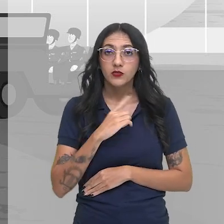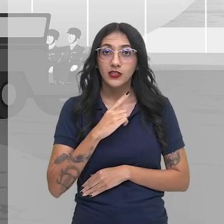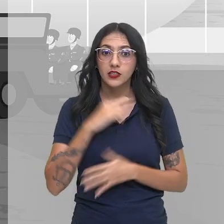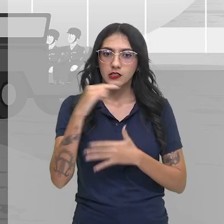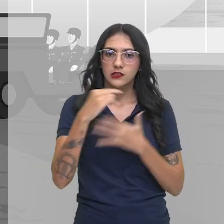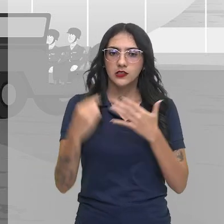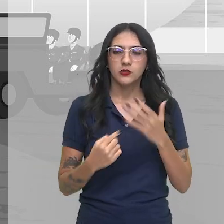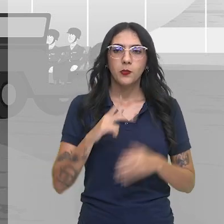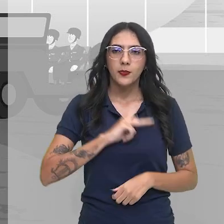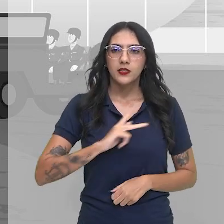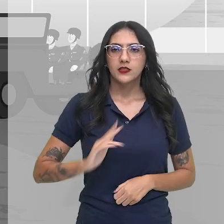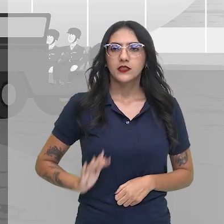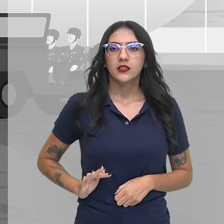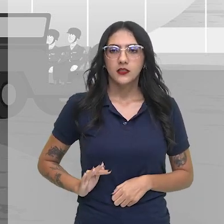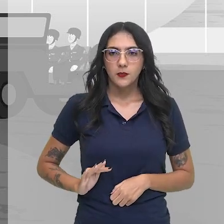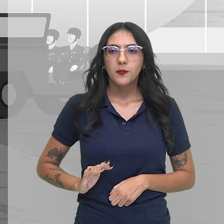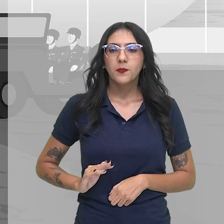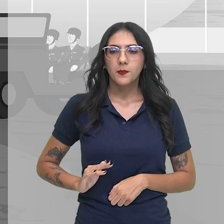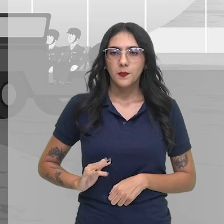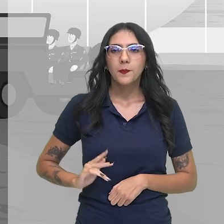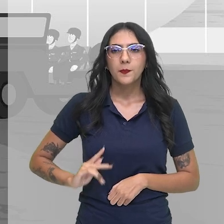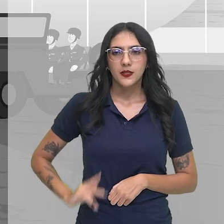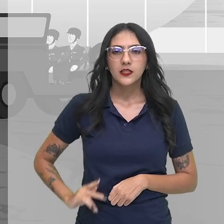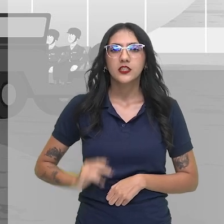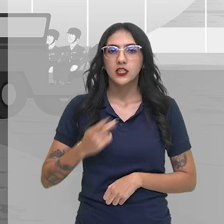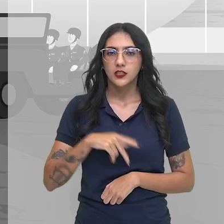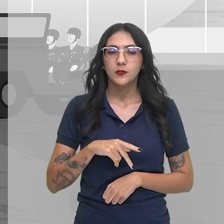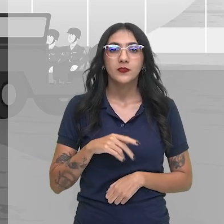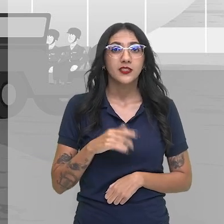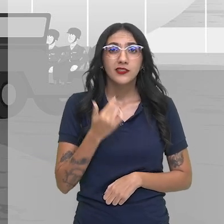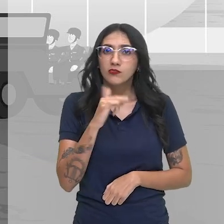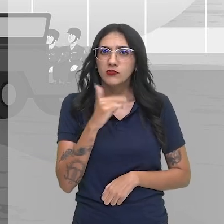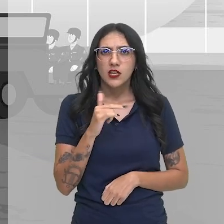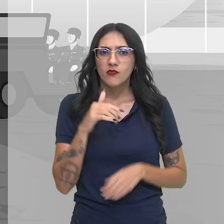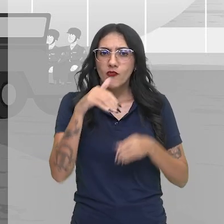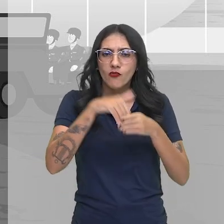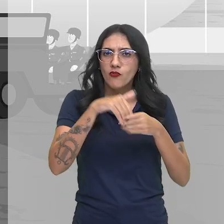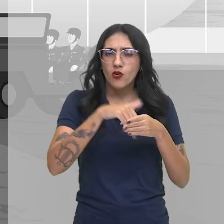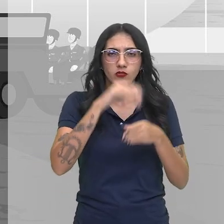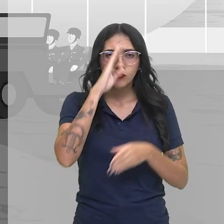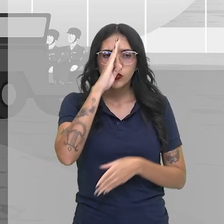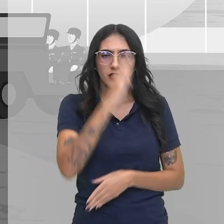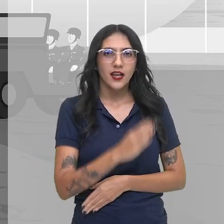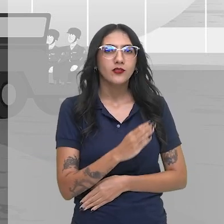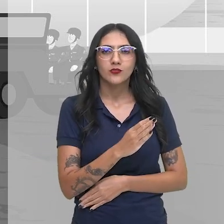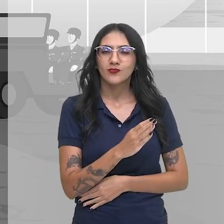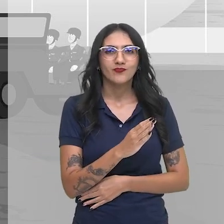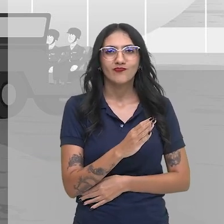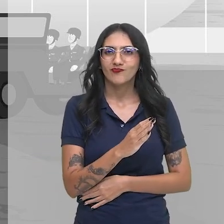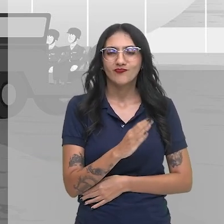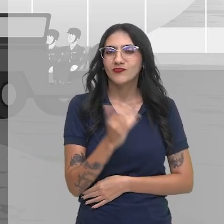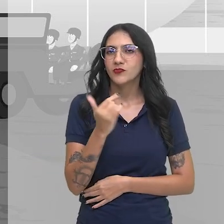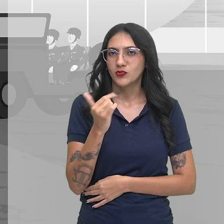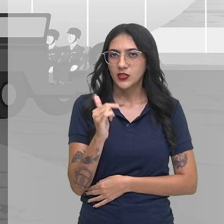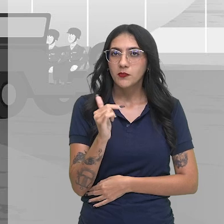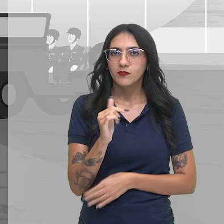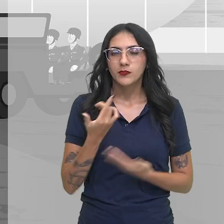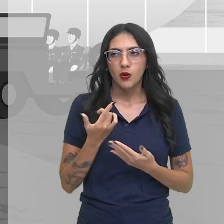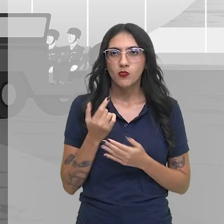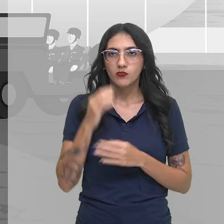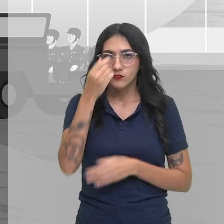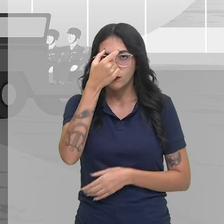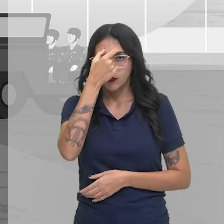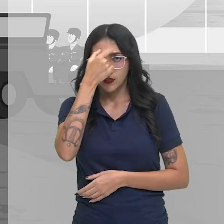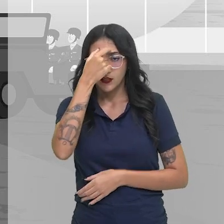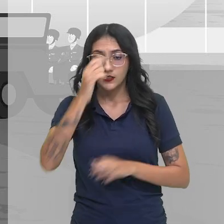militares, e não vai haver um voto direto para esses presidentes, tá bem? Vai ser um período, então, que nós não estaremos aptos, nós